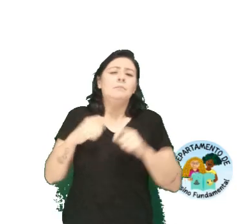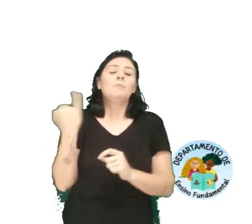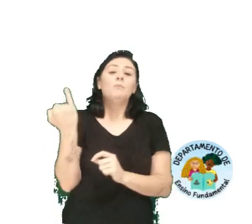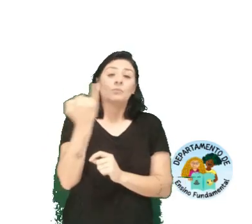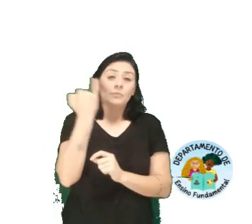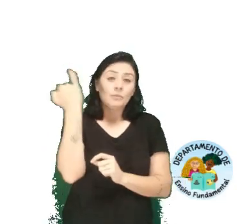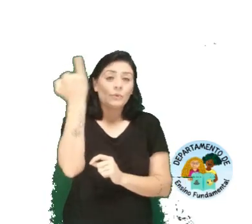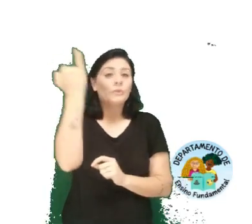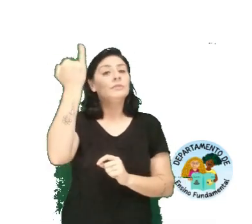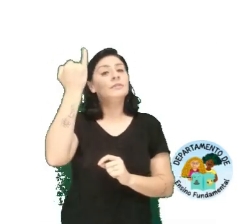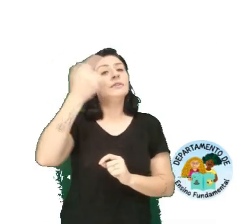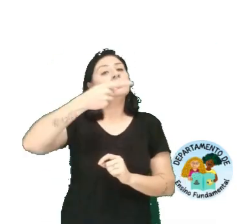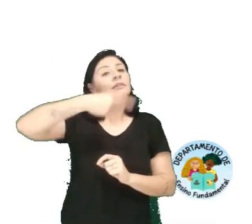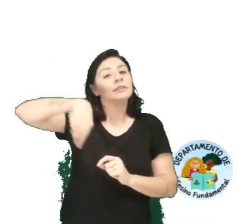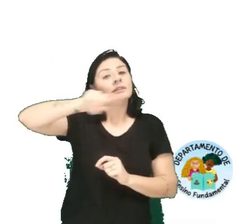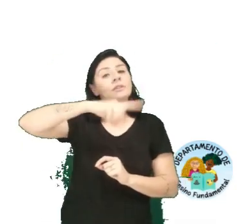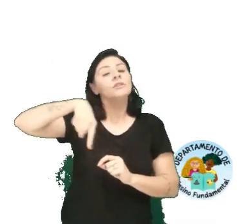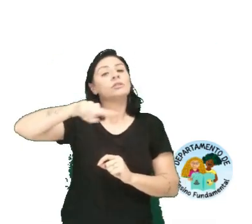que possamos